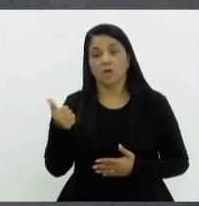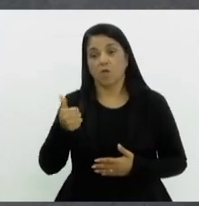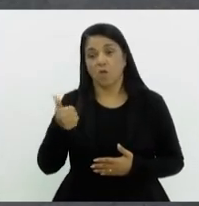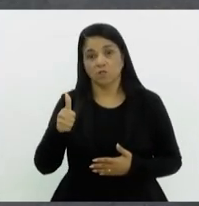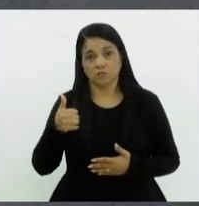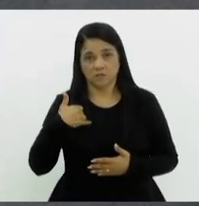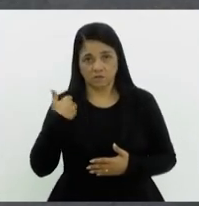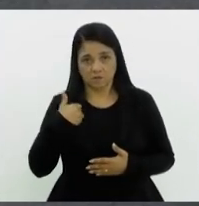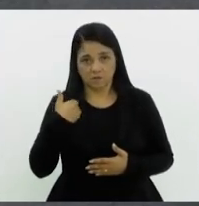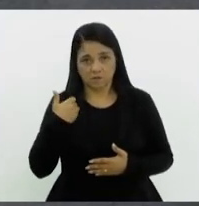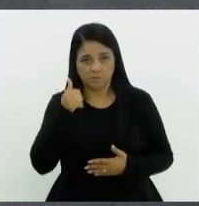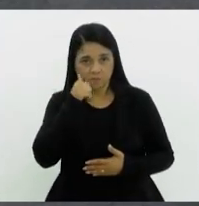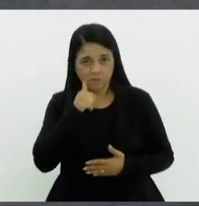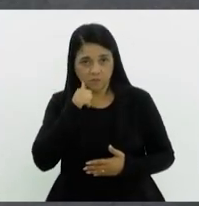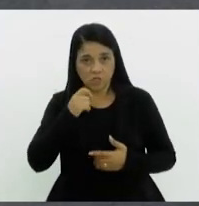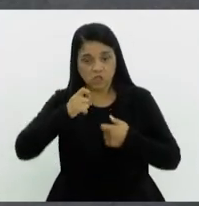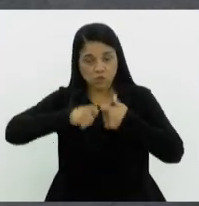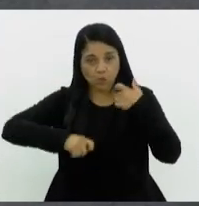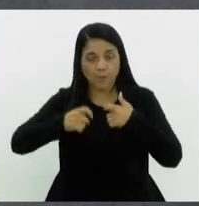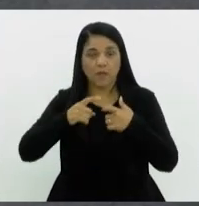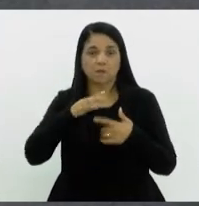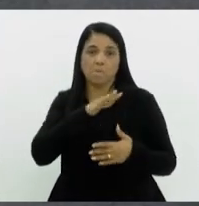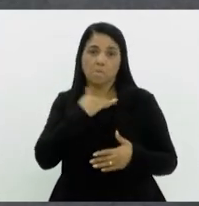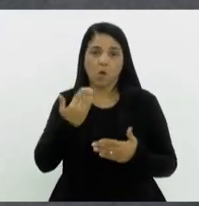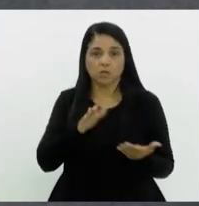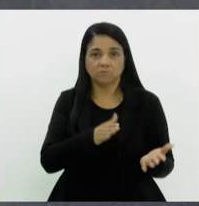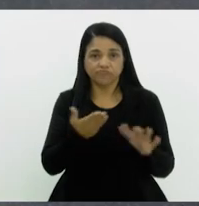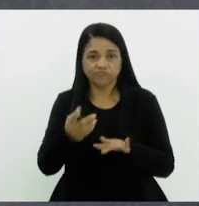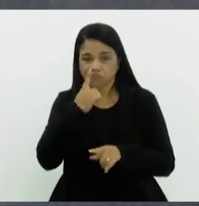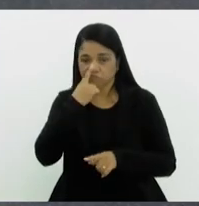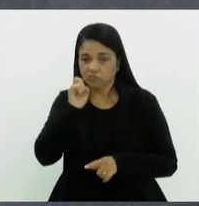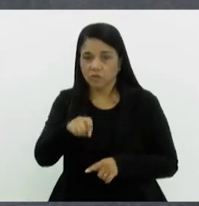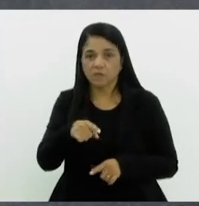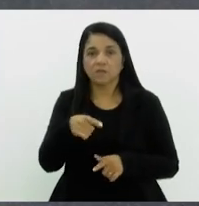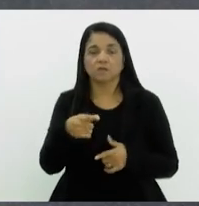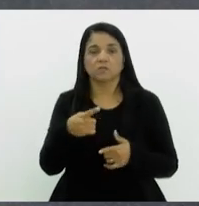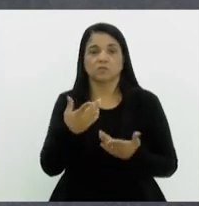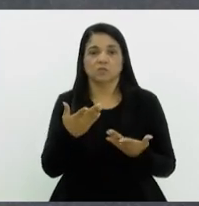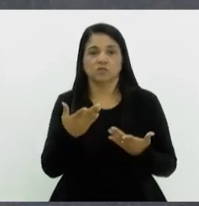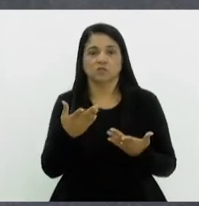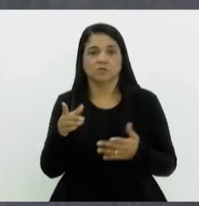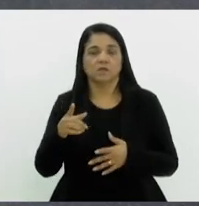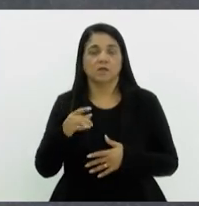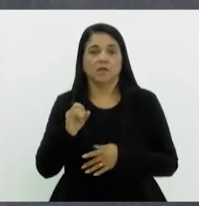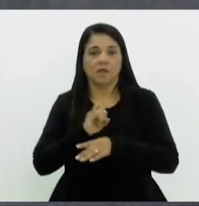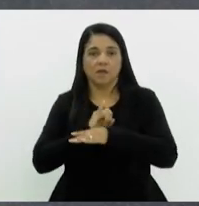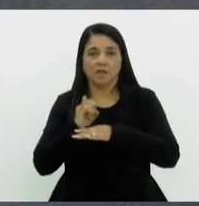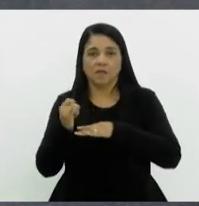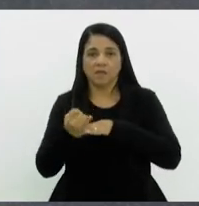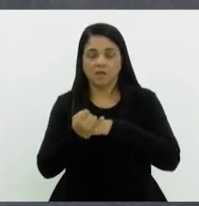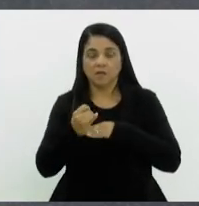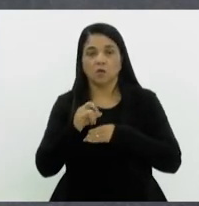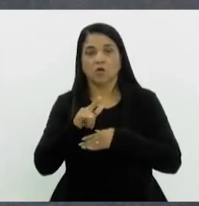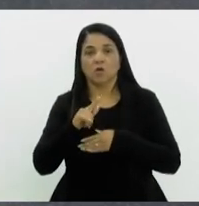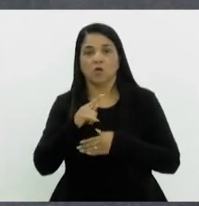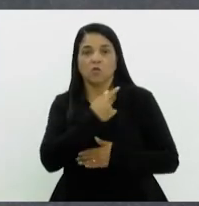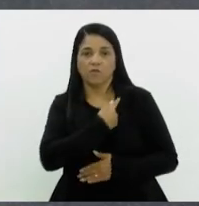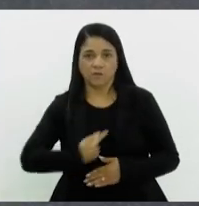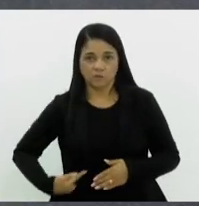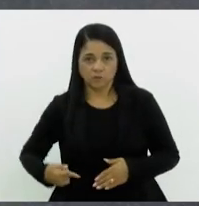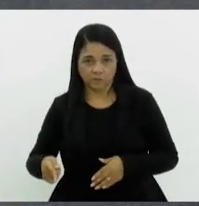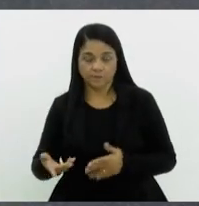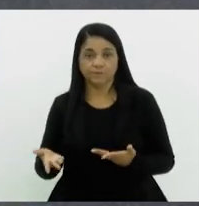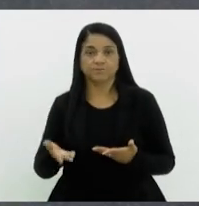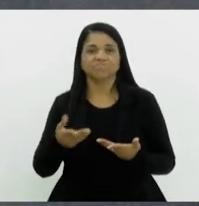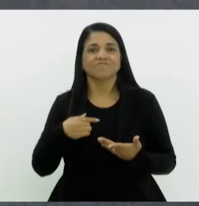anos que foi estuprada e morta e jogada numa lixeira na Ilha do Governador. A gente sabe o quanto que a violência